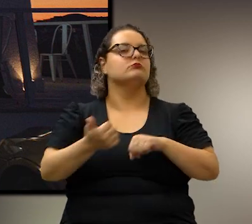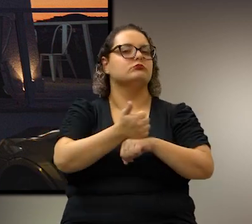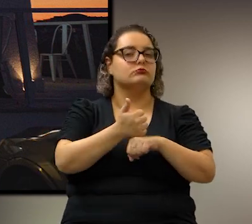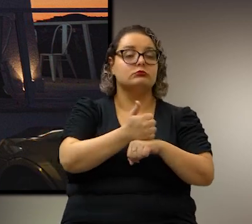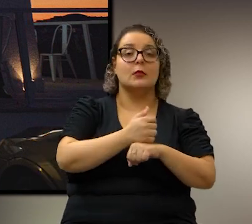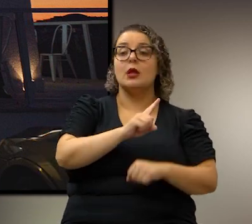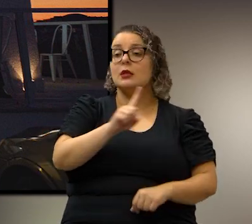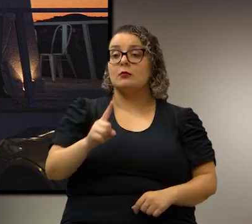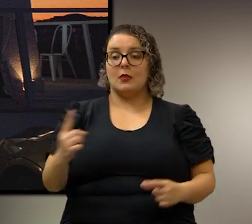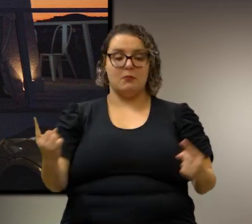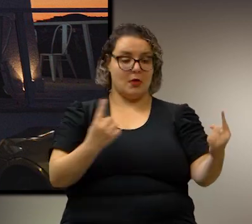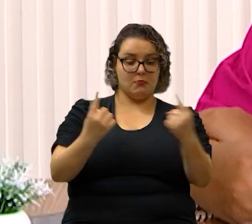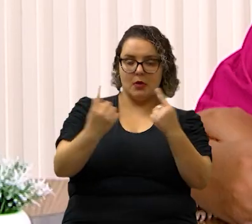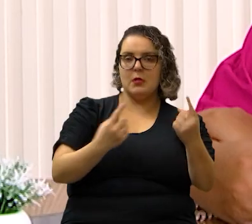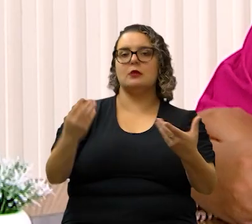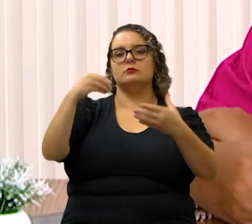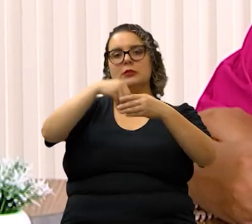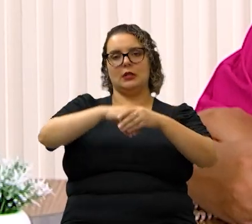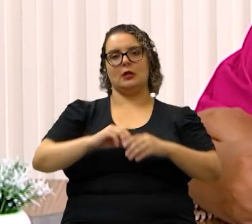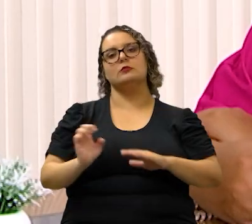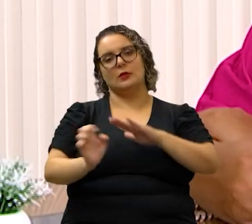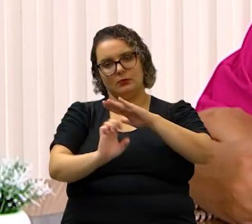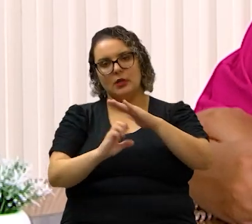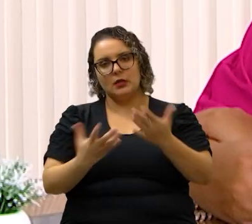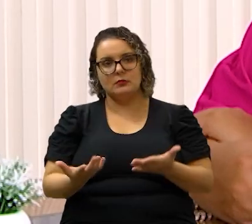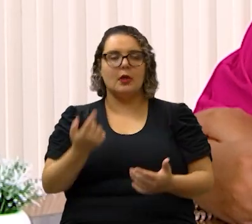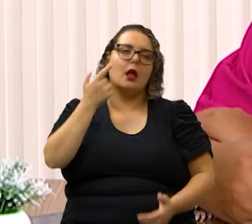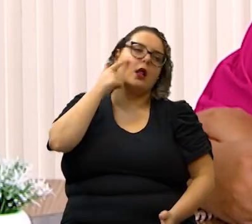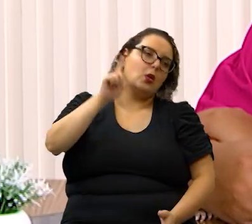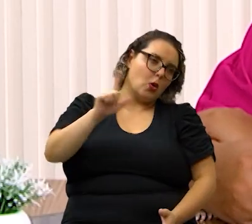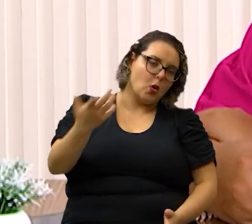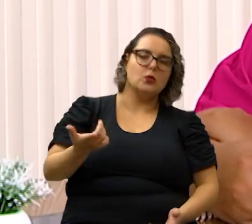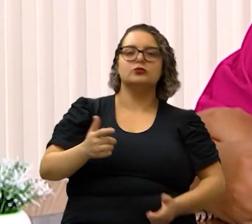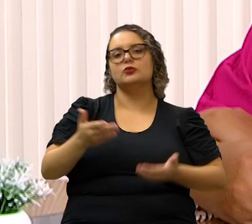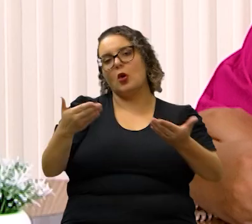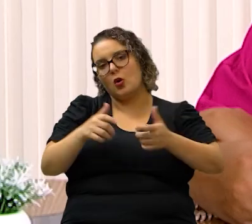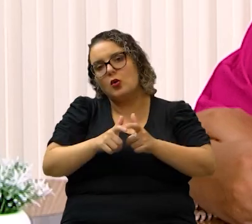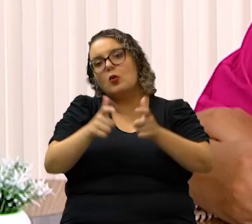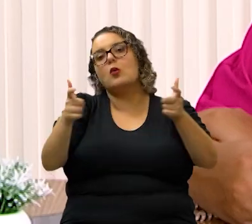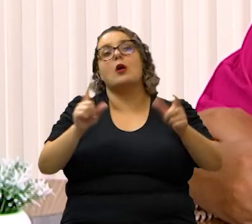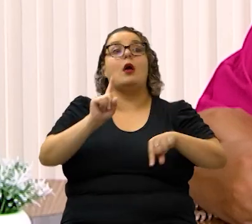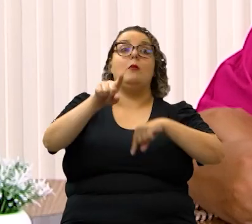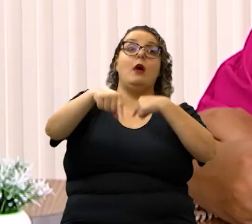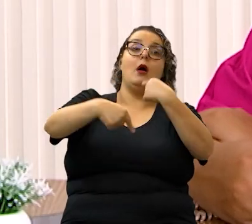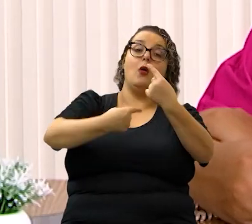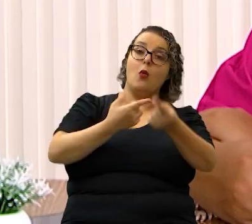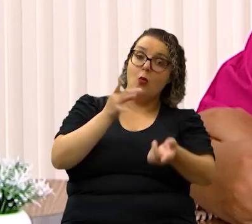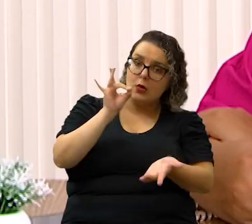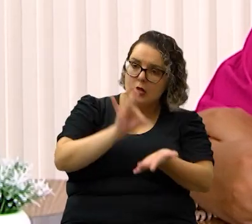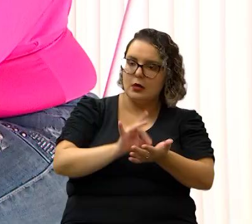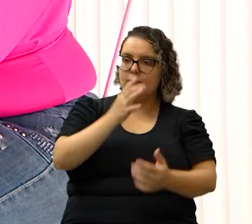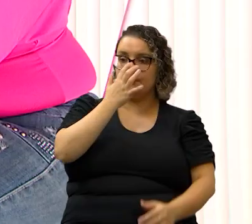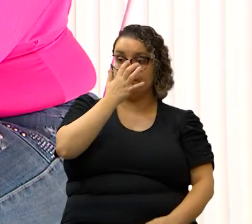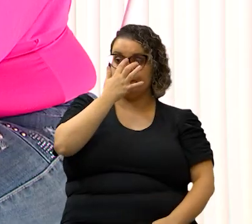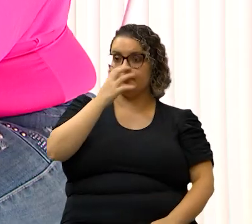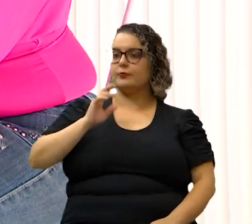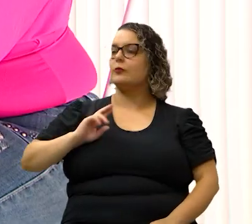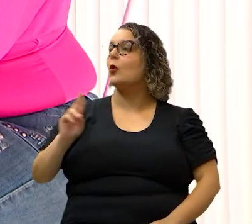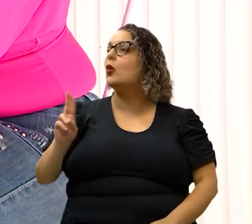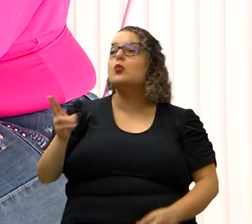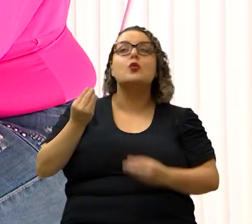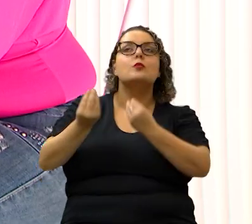padocaria, sem ter que trazer mais pessoas inicialmente para dentro do negócio. Mas claro, né, hoje a gente está crescendo, já é uma outra realidade.